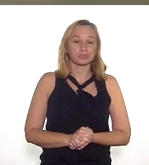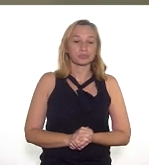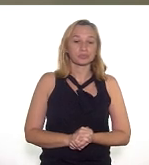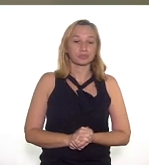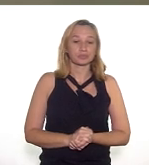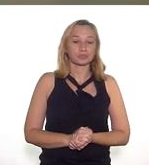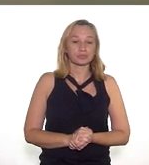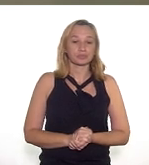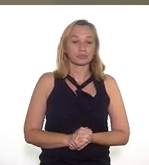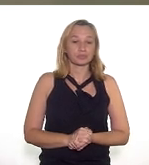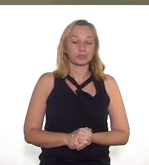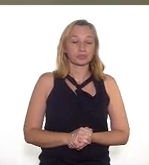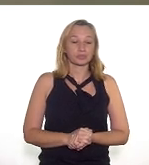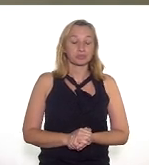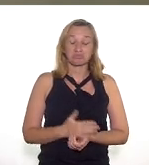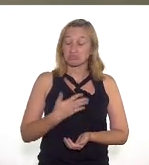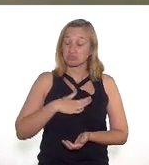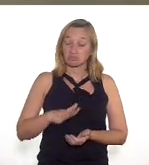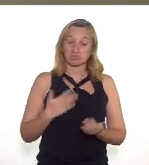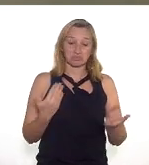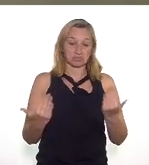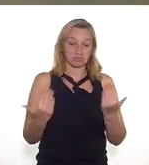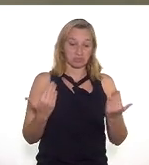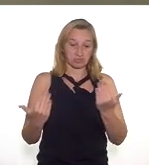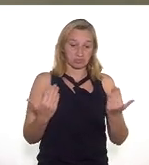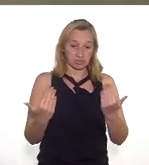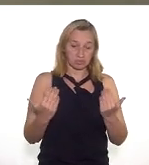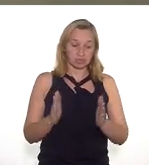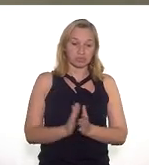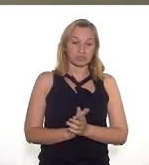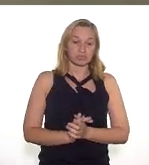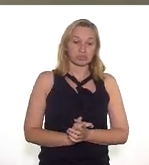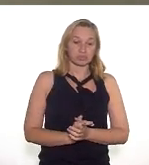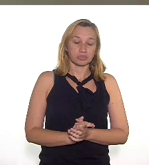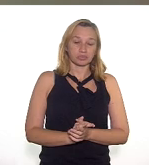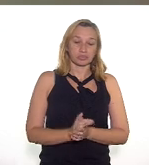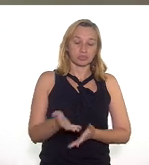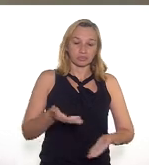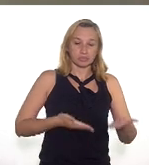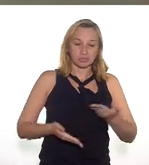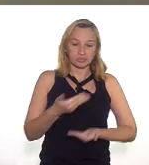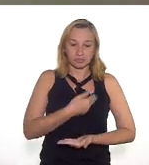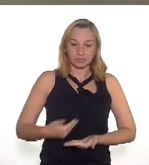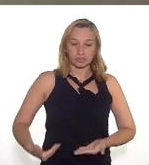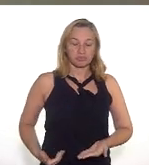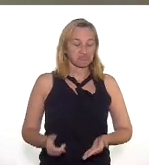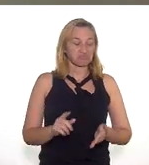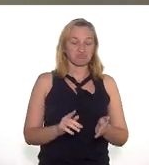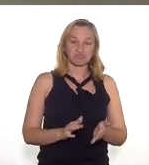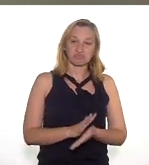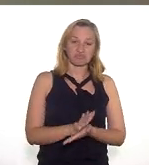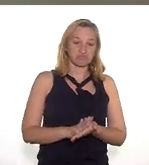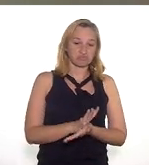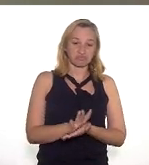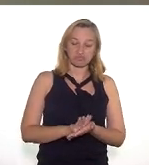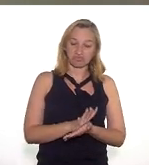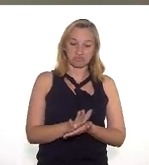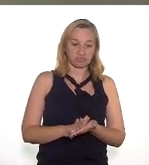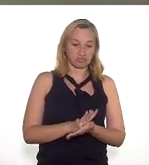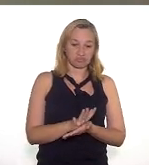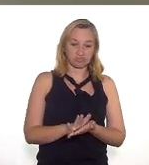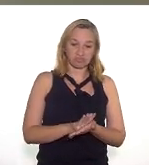eu não gosto da comparação, porque a participação governamental não tem nada a ver com a